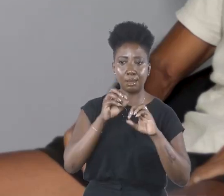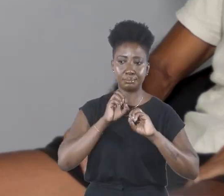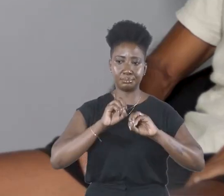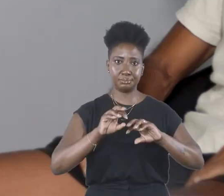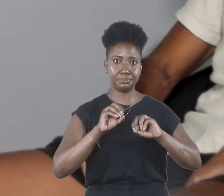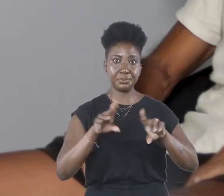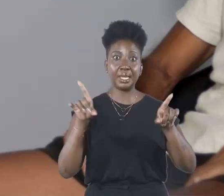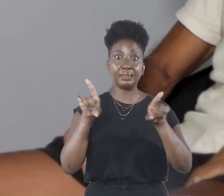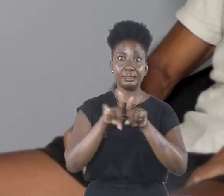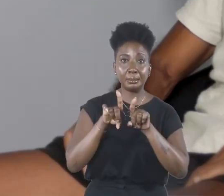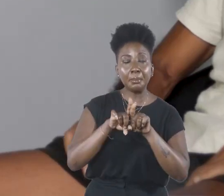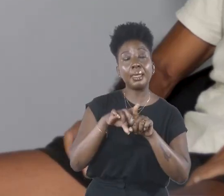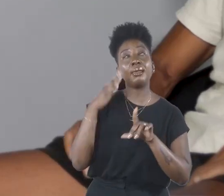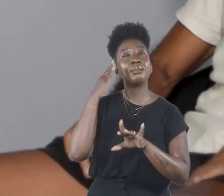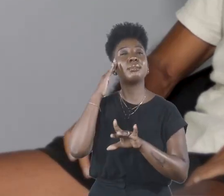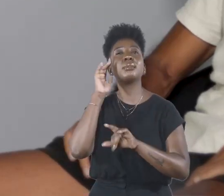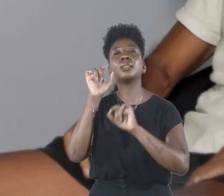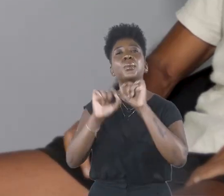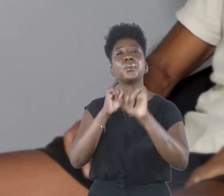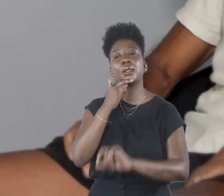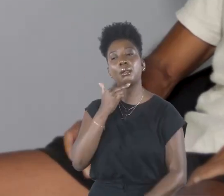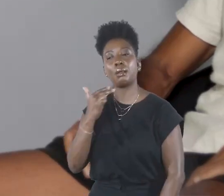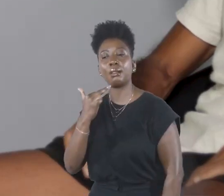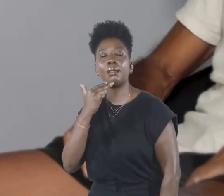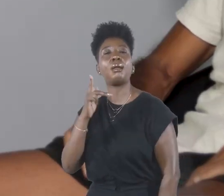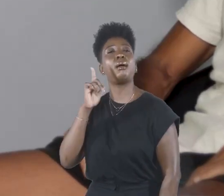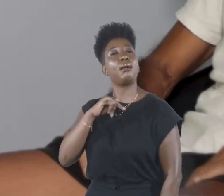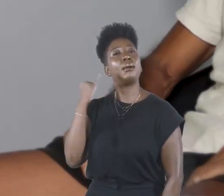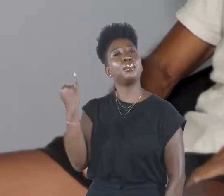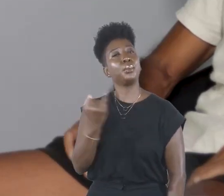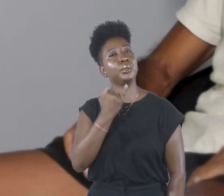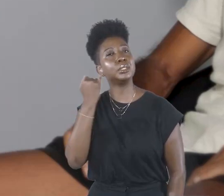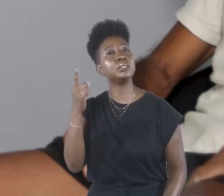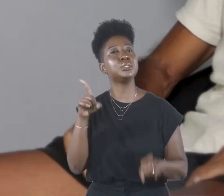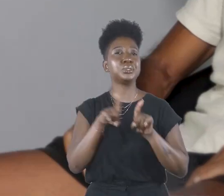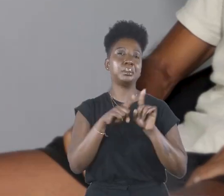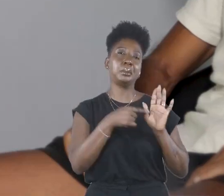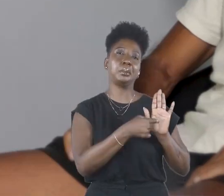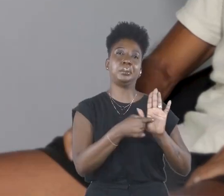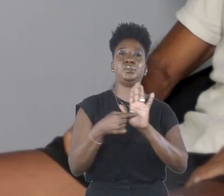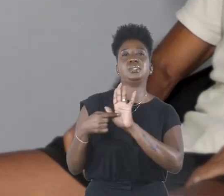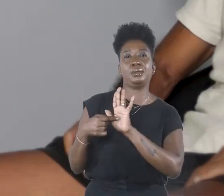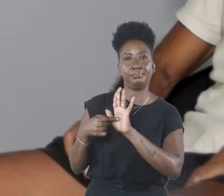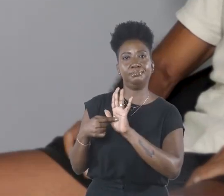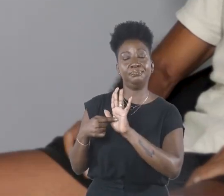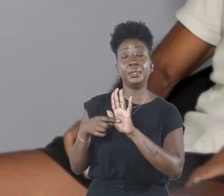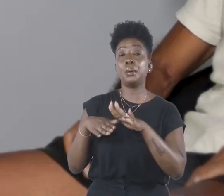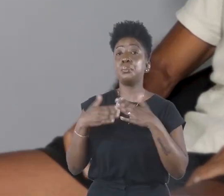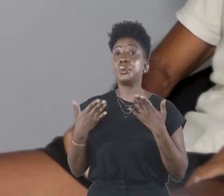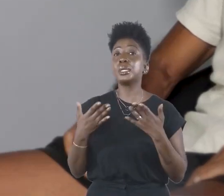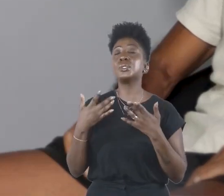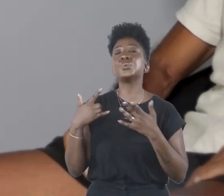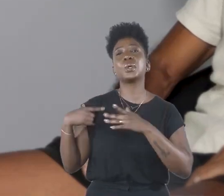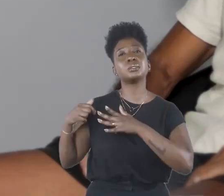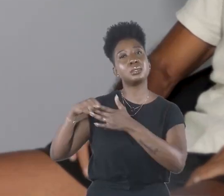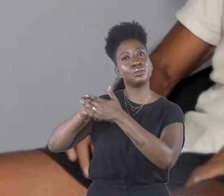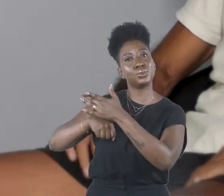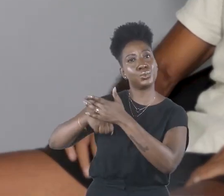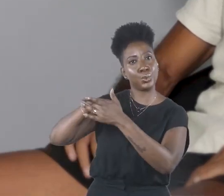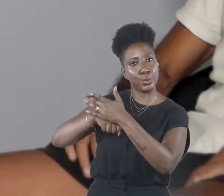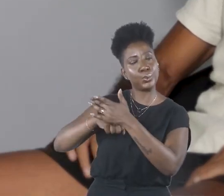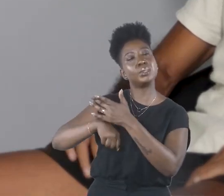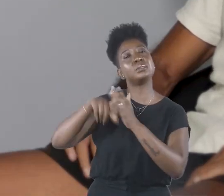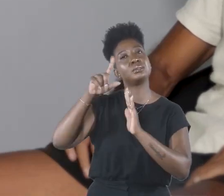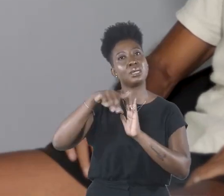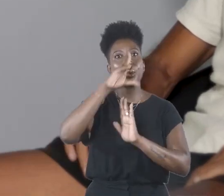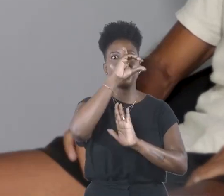idiomas, mas a gente entende também que o ensino de idiomas é uma desculpa para a gente falar de causas que não são importantes. E essas causas, essas bandeiras,